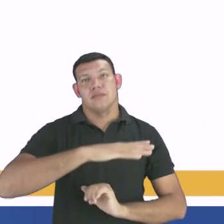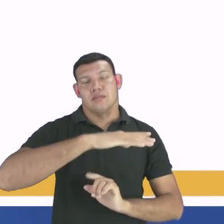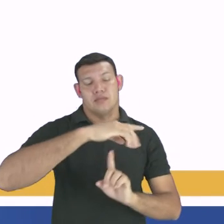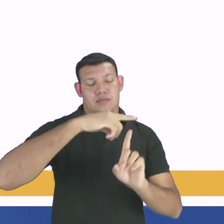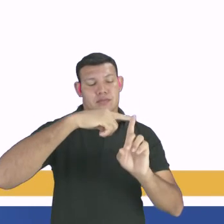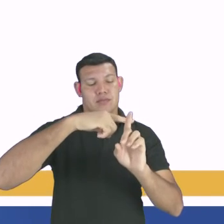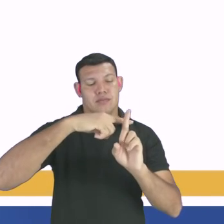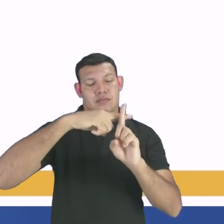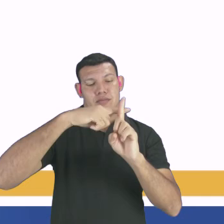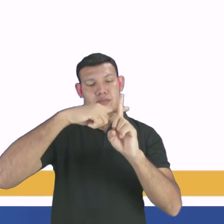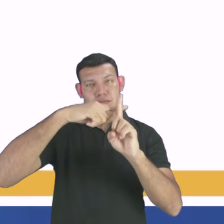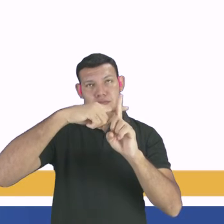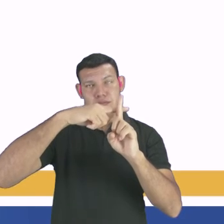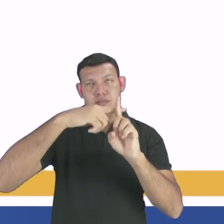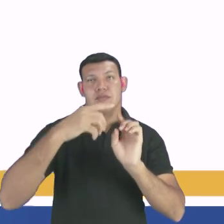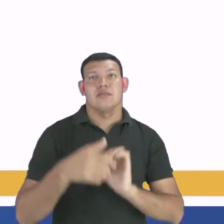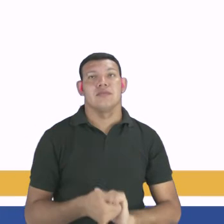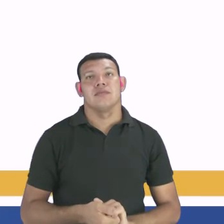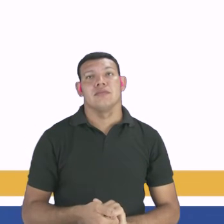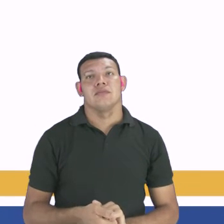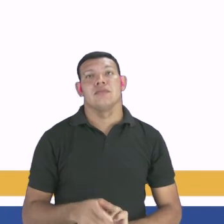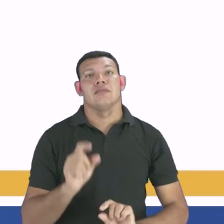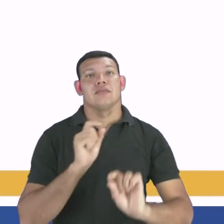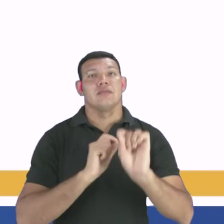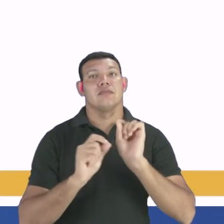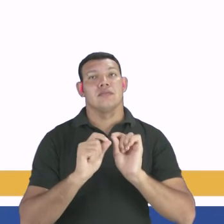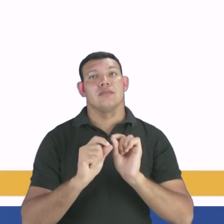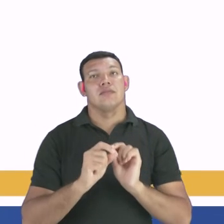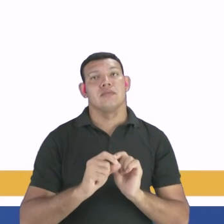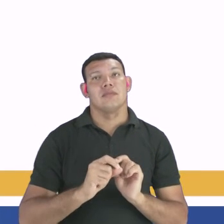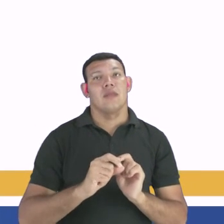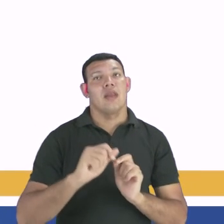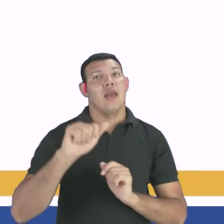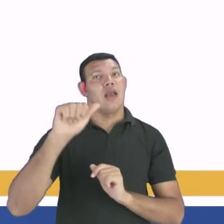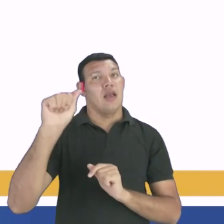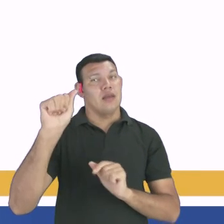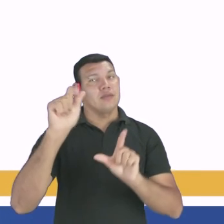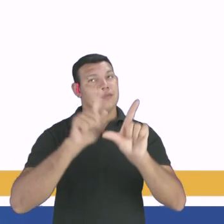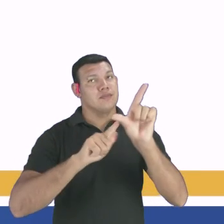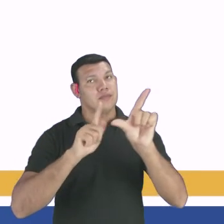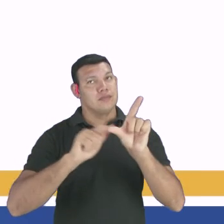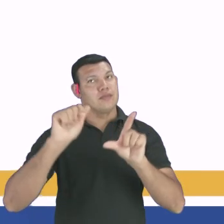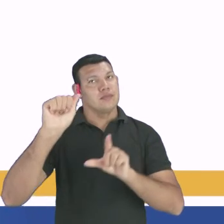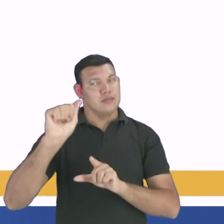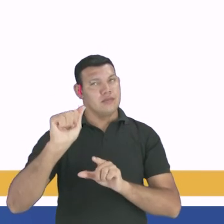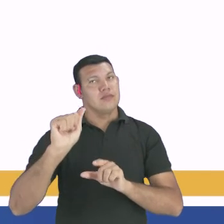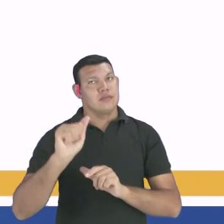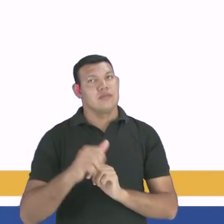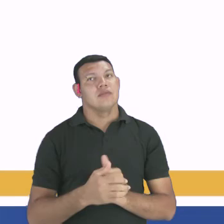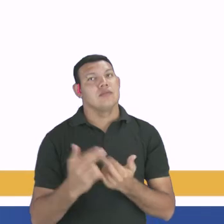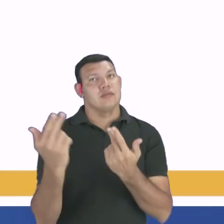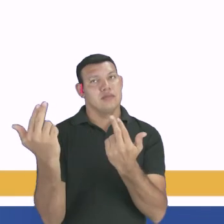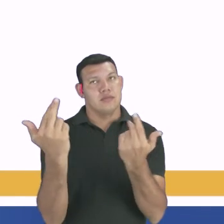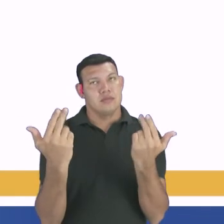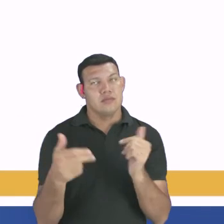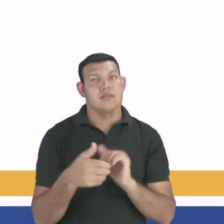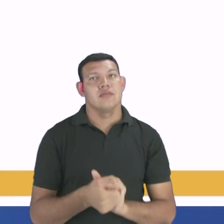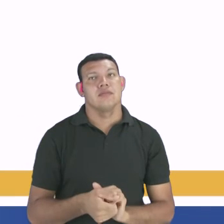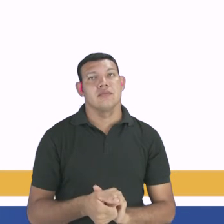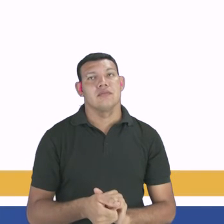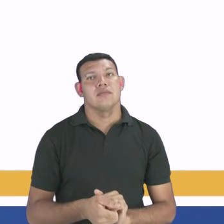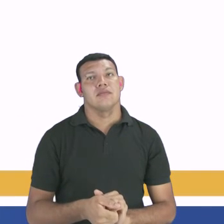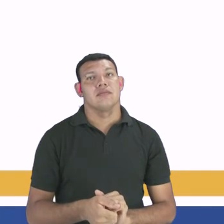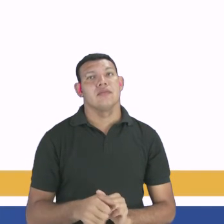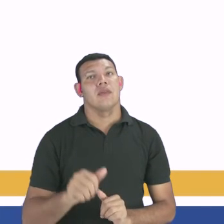nesse caso você vai perceber que o nosso aí eles são simétricos a&s a